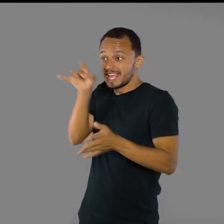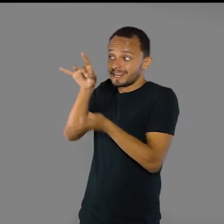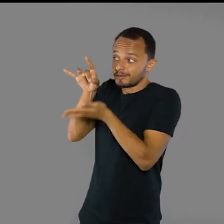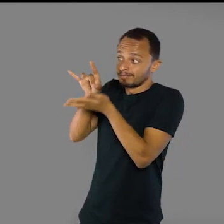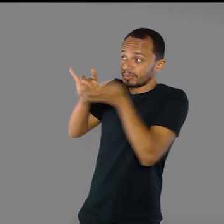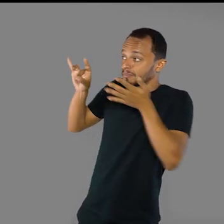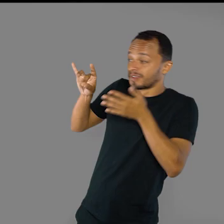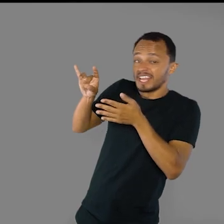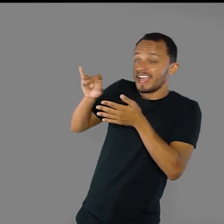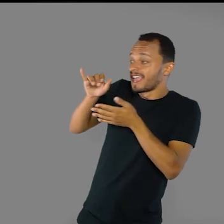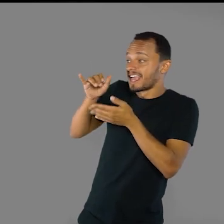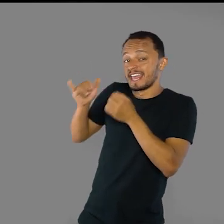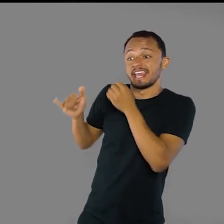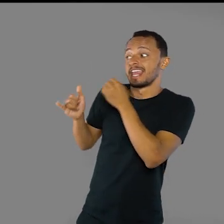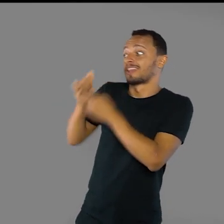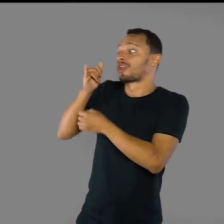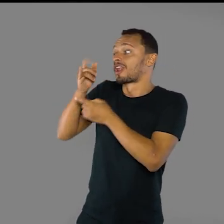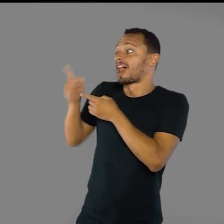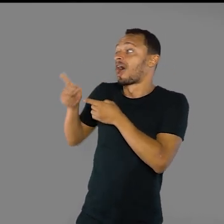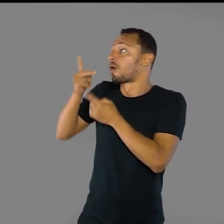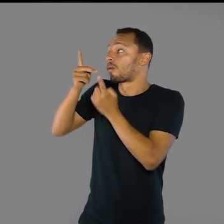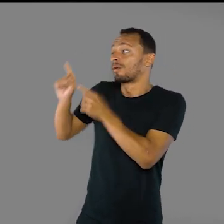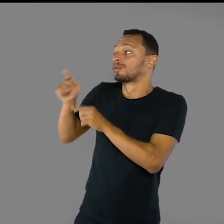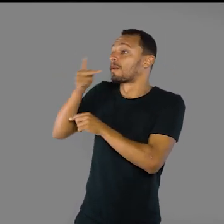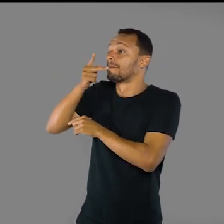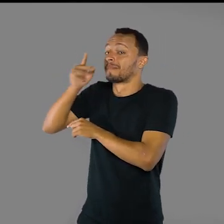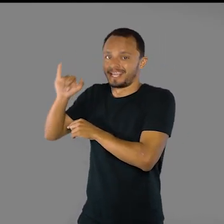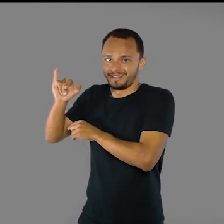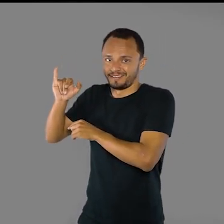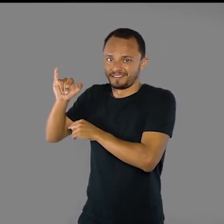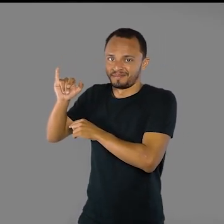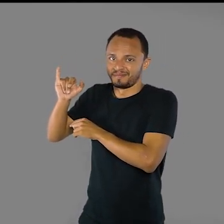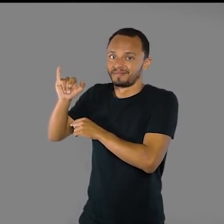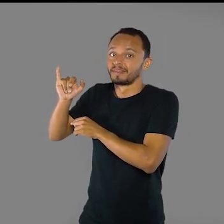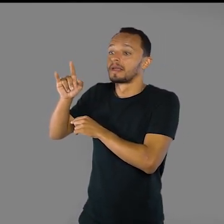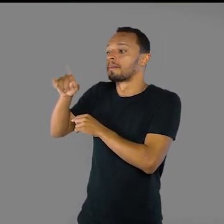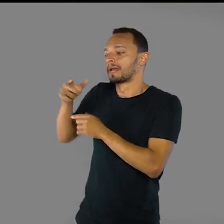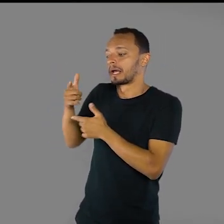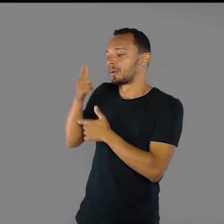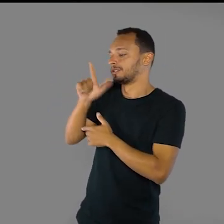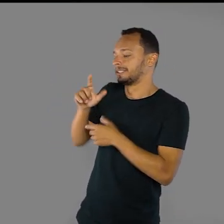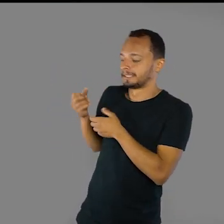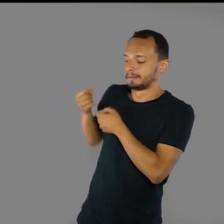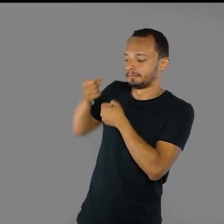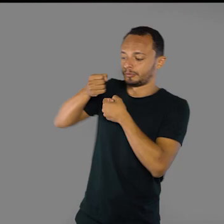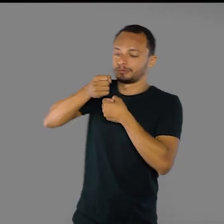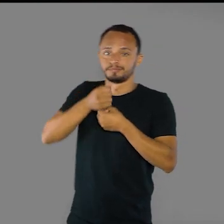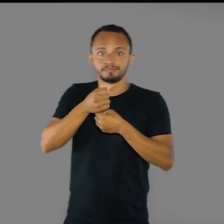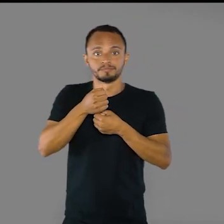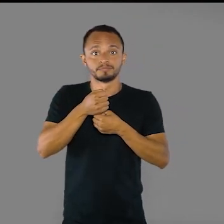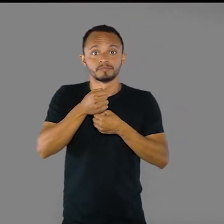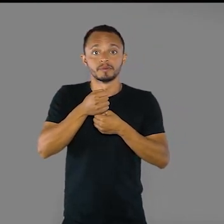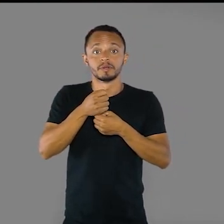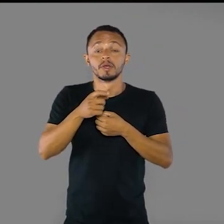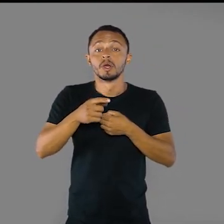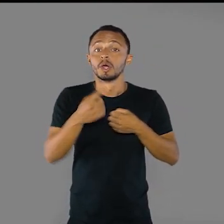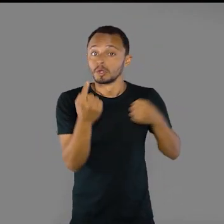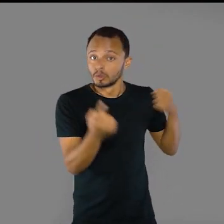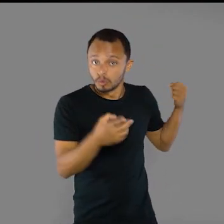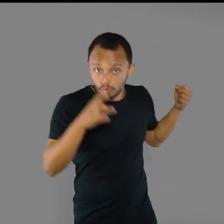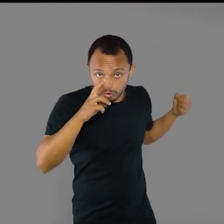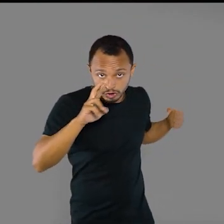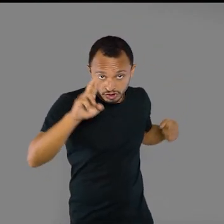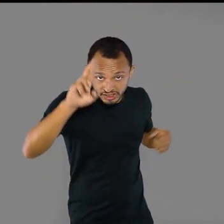da nação que ele então representava, o nosso chefe de Estado pode dar um golpe da legalidade